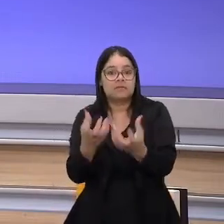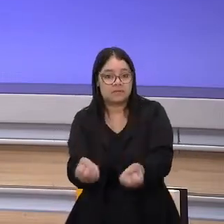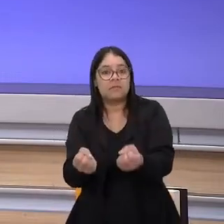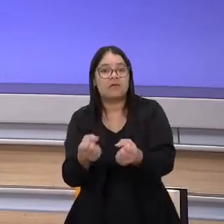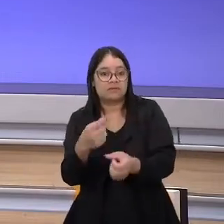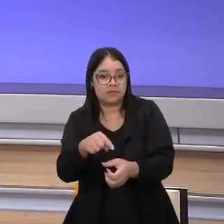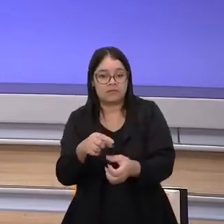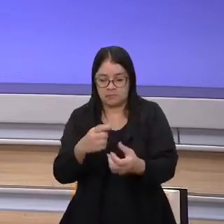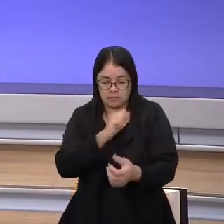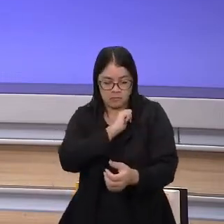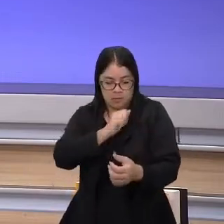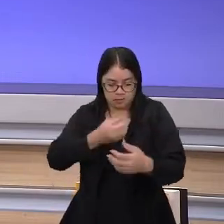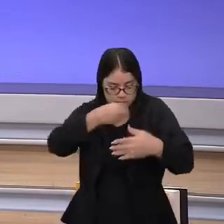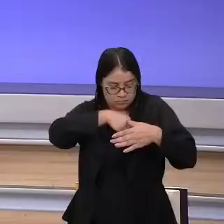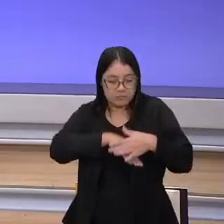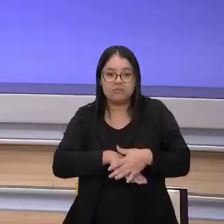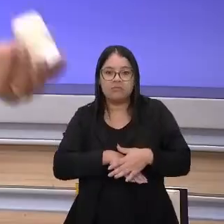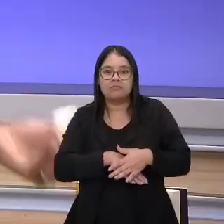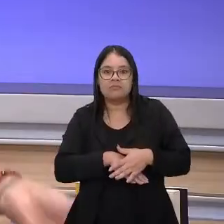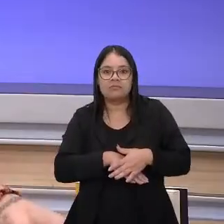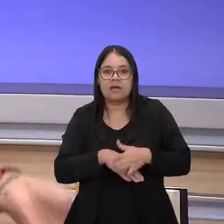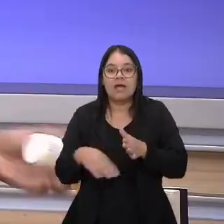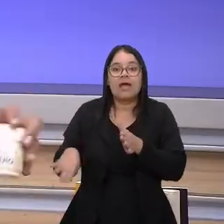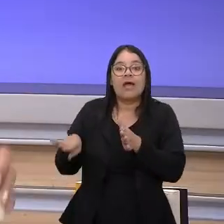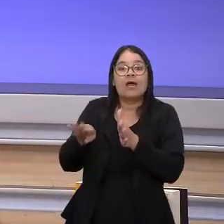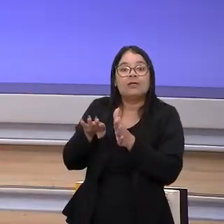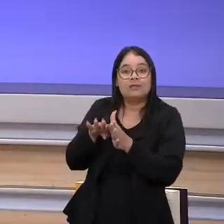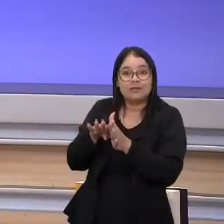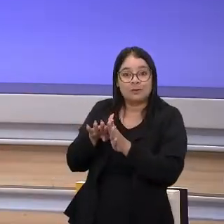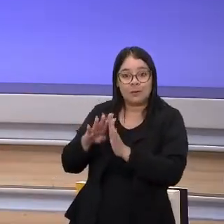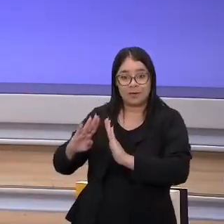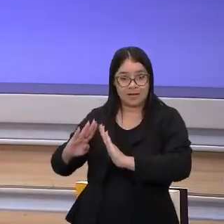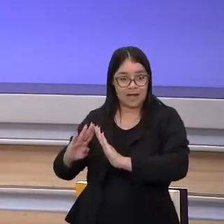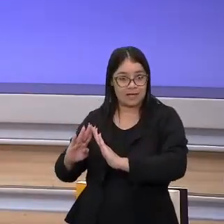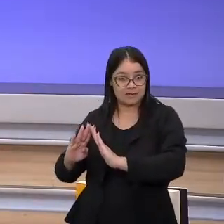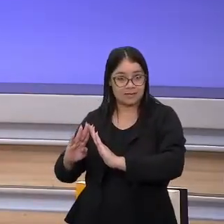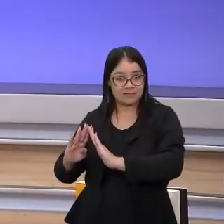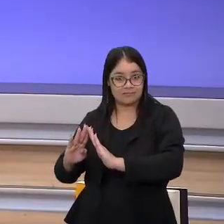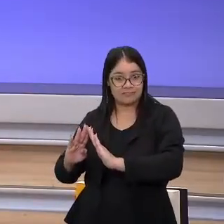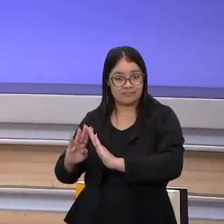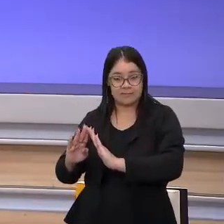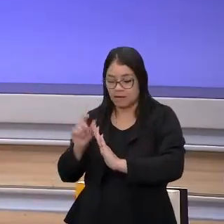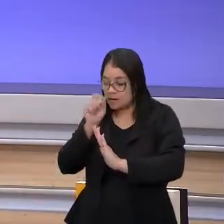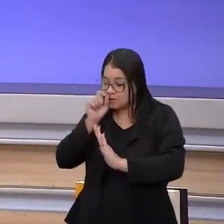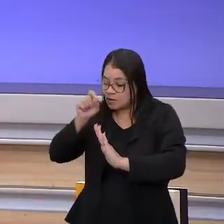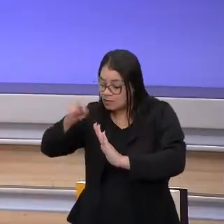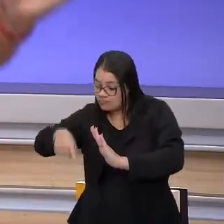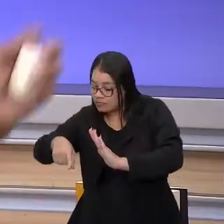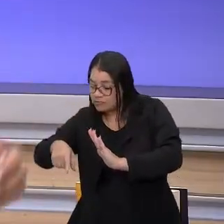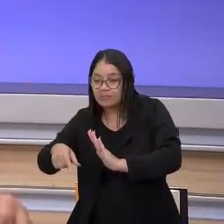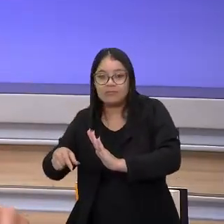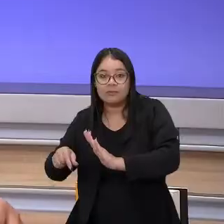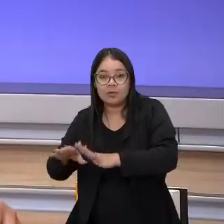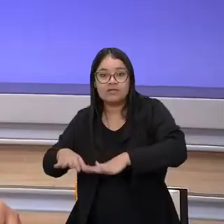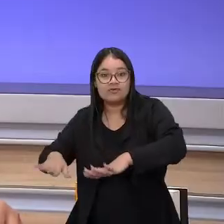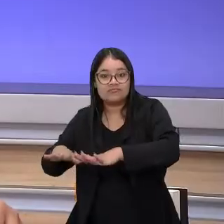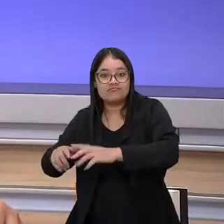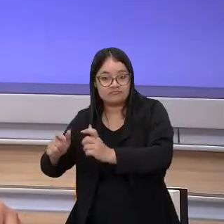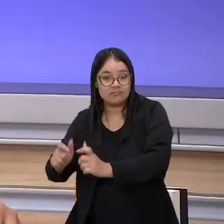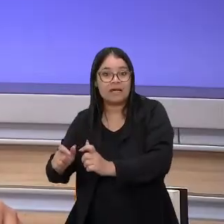na bolsa, chegou na casa, esvazeia, coloca no seu lixo comum, que realmente vai ser destinado onde tem que ser